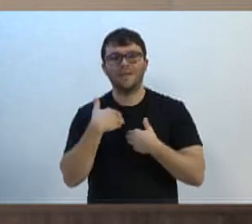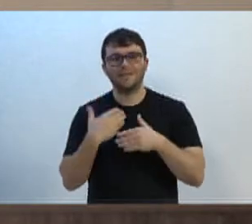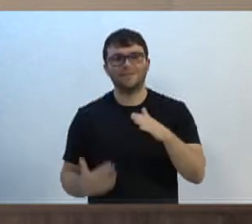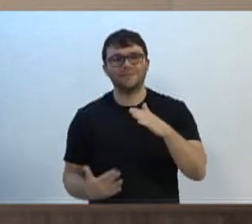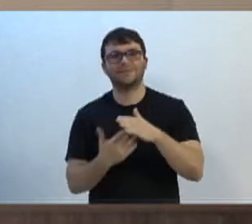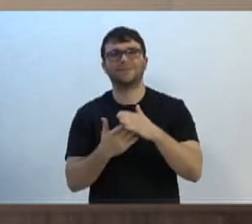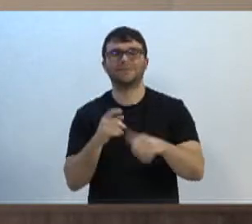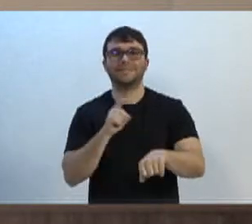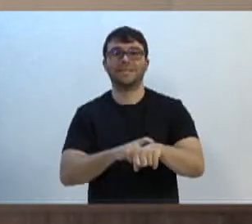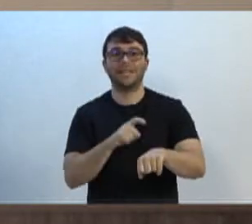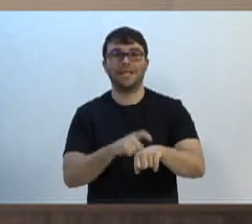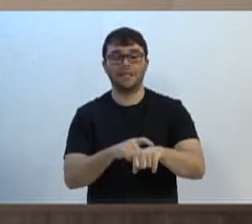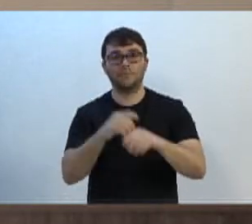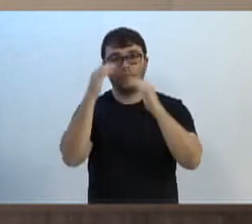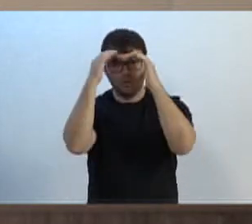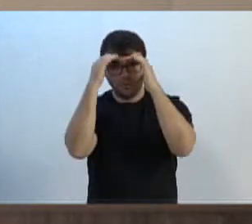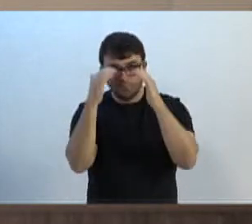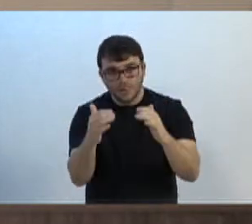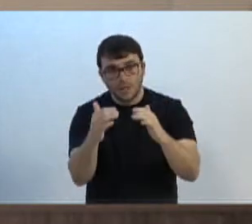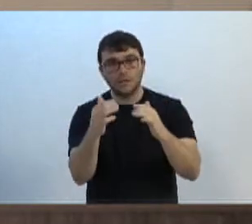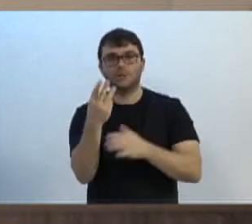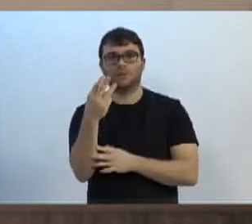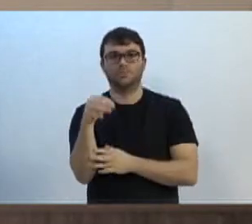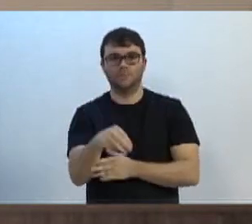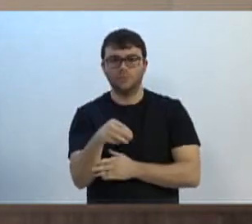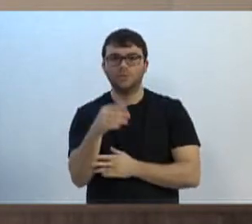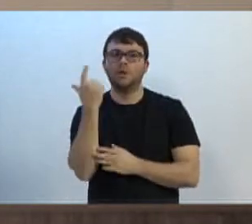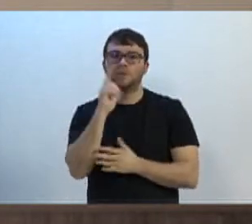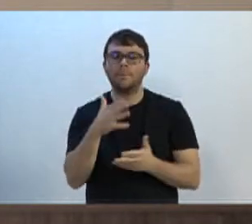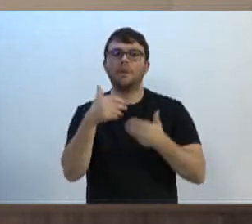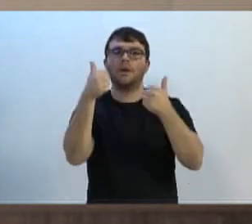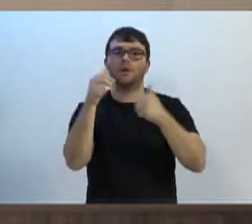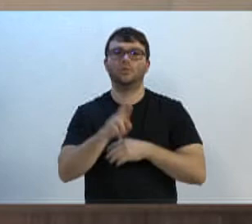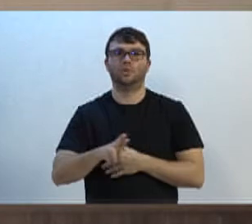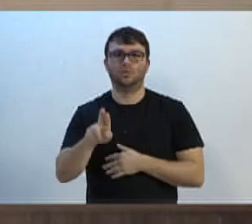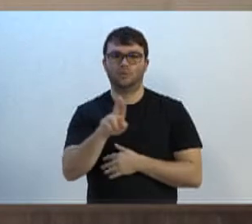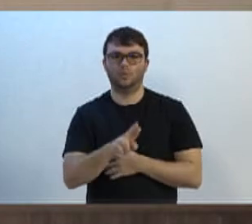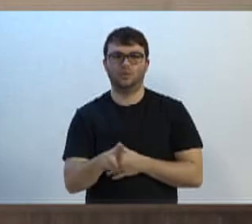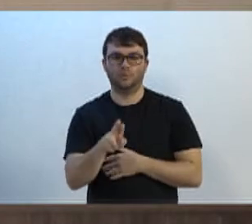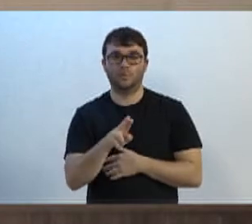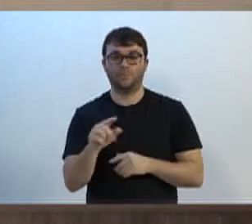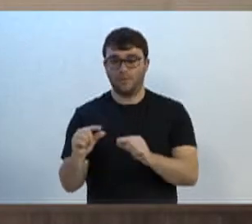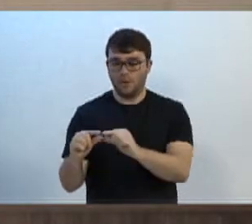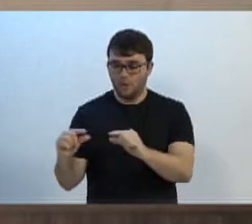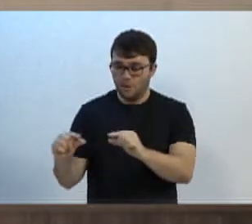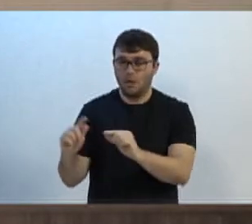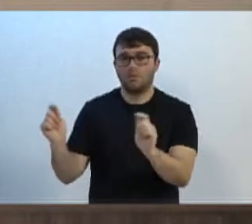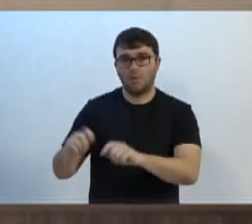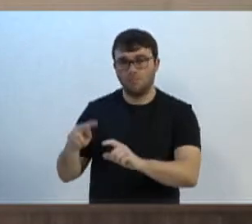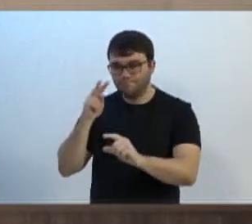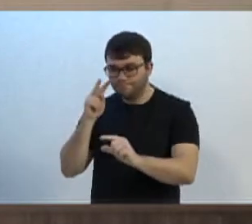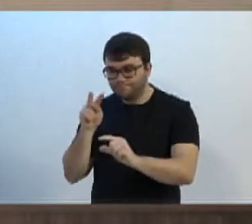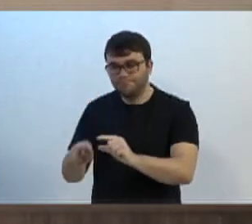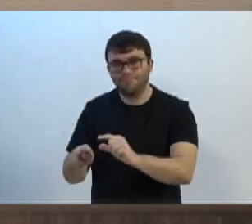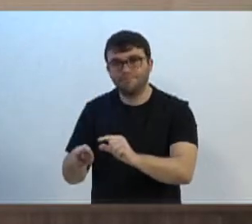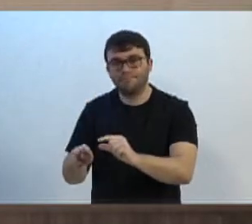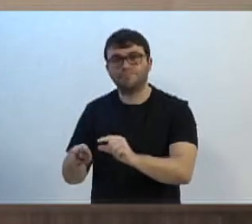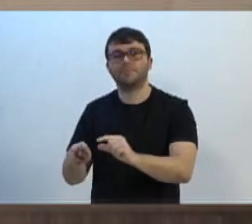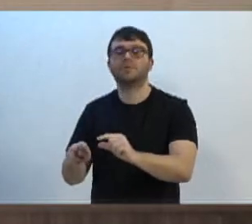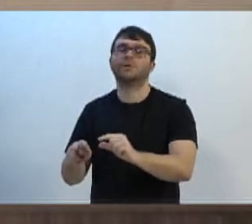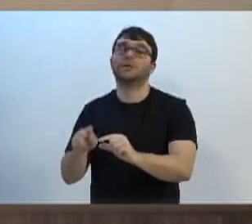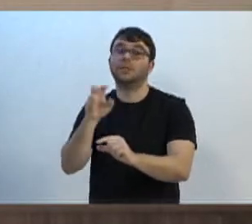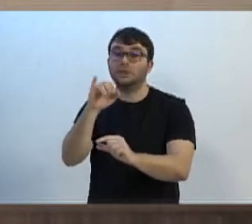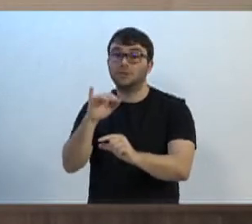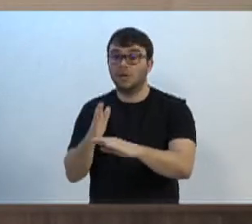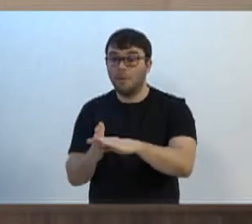disponível de cada convidado seja respeitado a fim de fazermos melhor uso desse momento lembramos que o tempo pode ser visualizado no monitor que está na Tribuna E